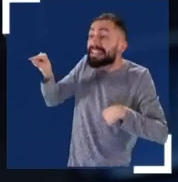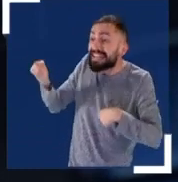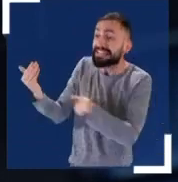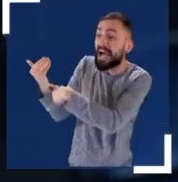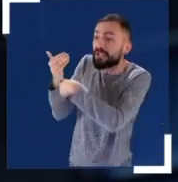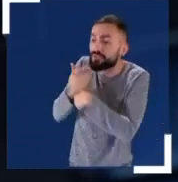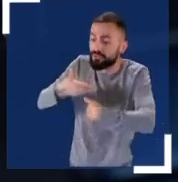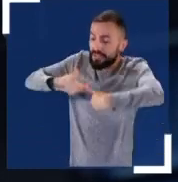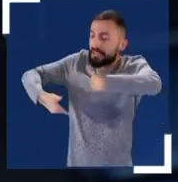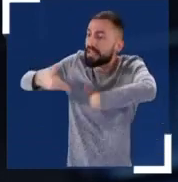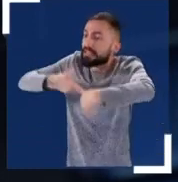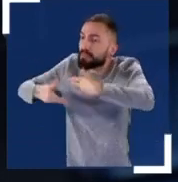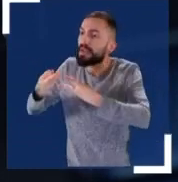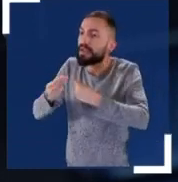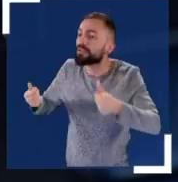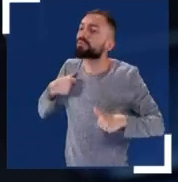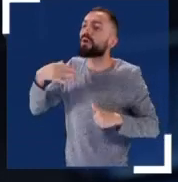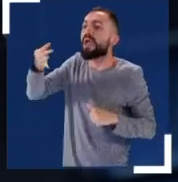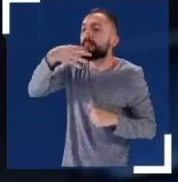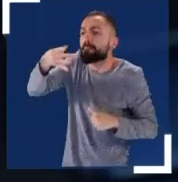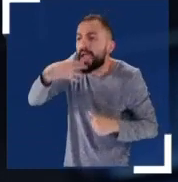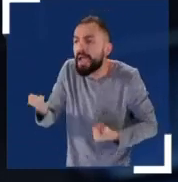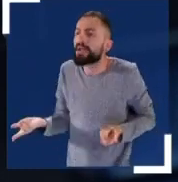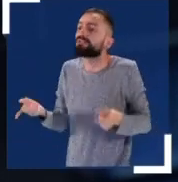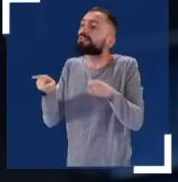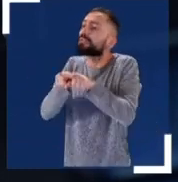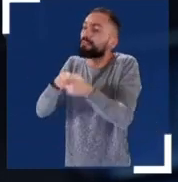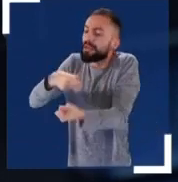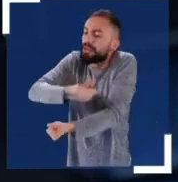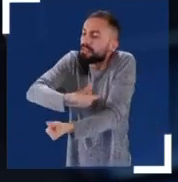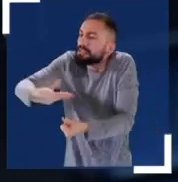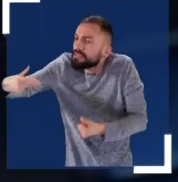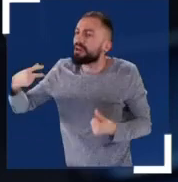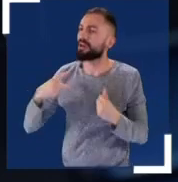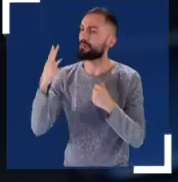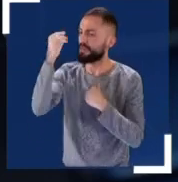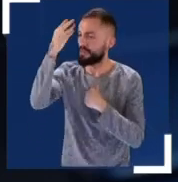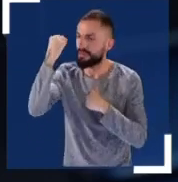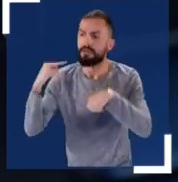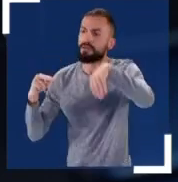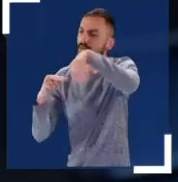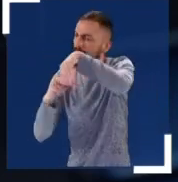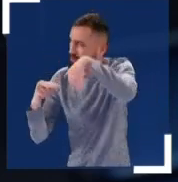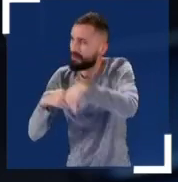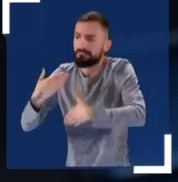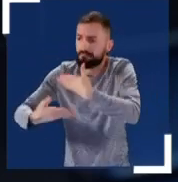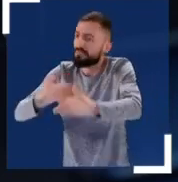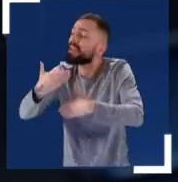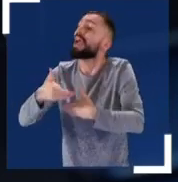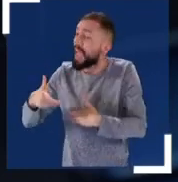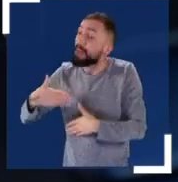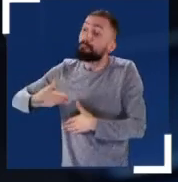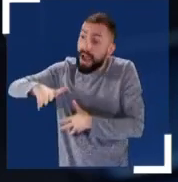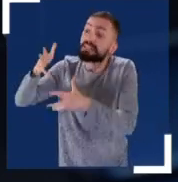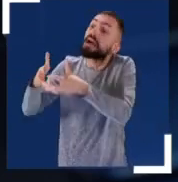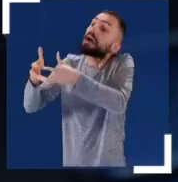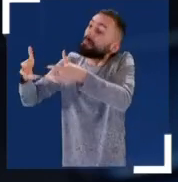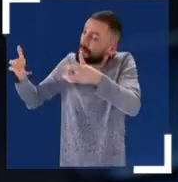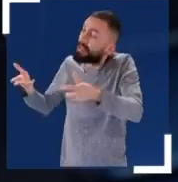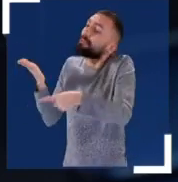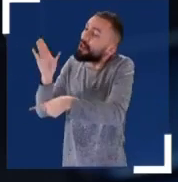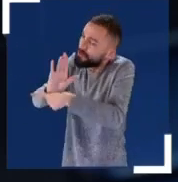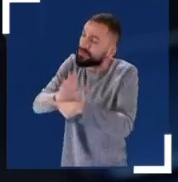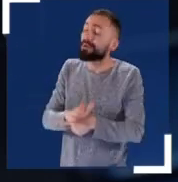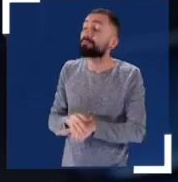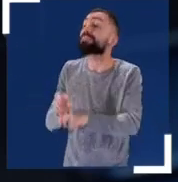se tratar, receber os seus medicamentos, receber os seus exames de imagem e os seus tratamentos. E nós temos que ampliar esse programa e vamos fazê-lo.